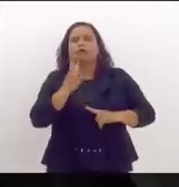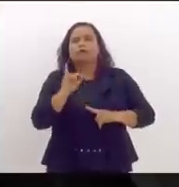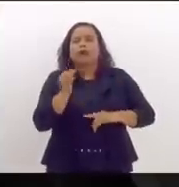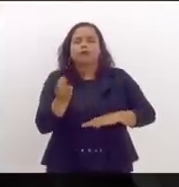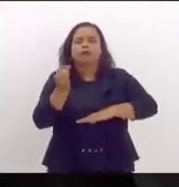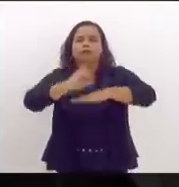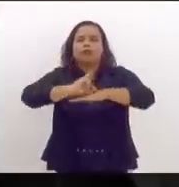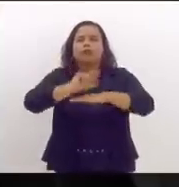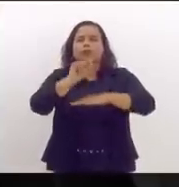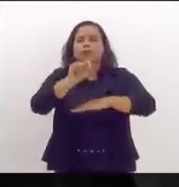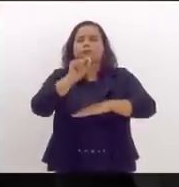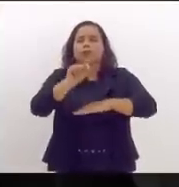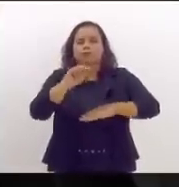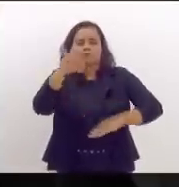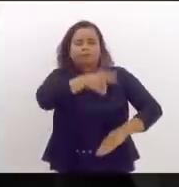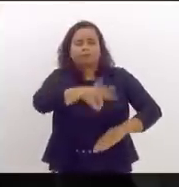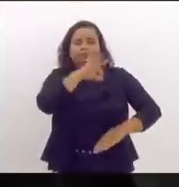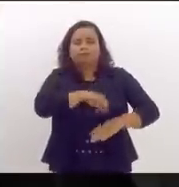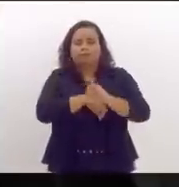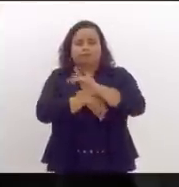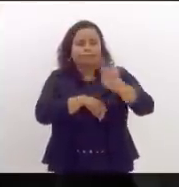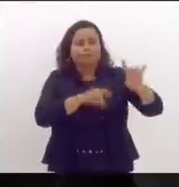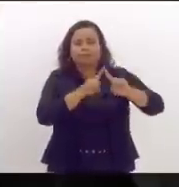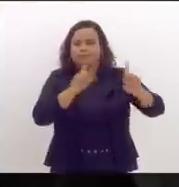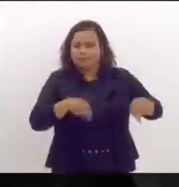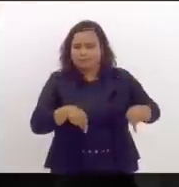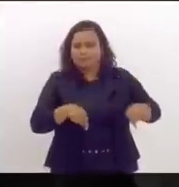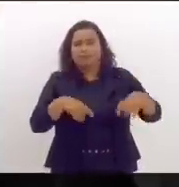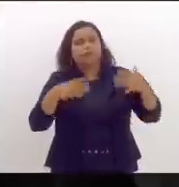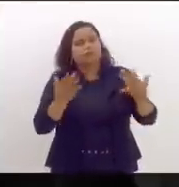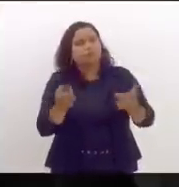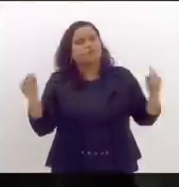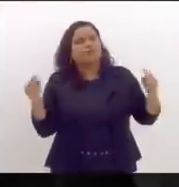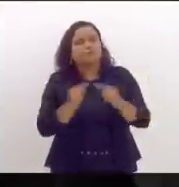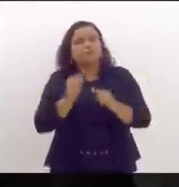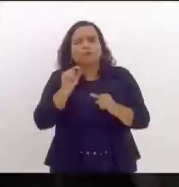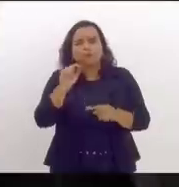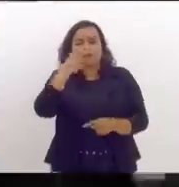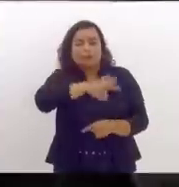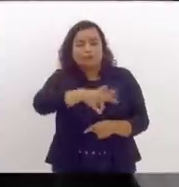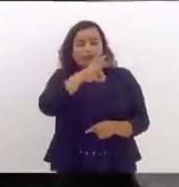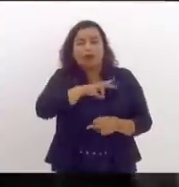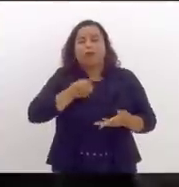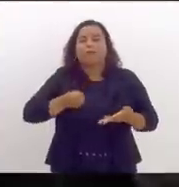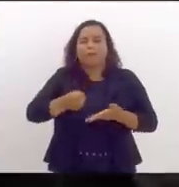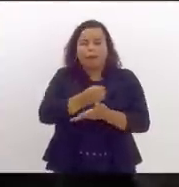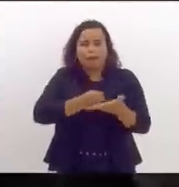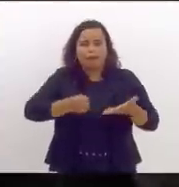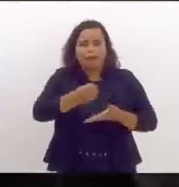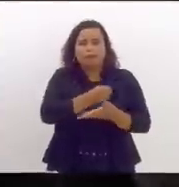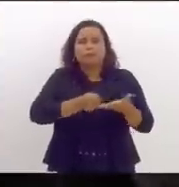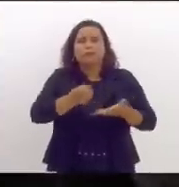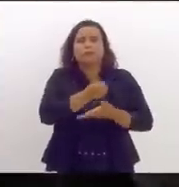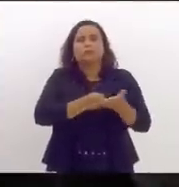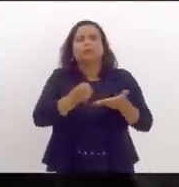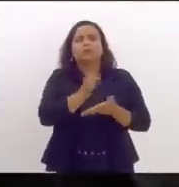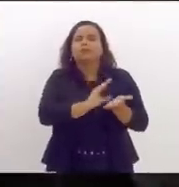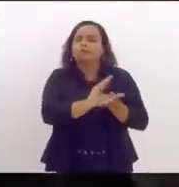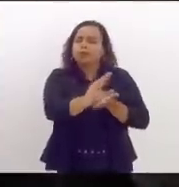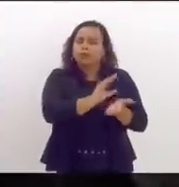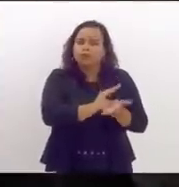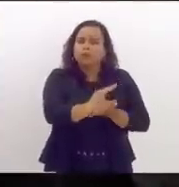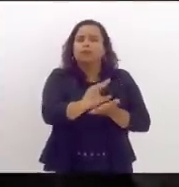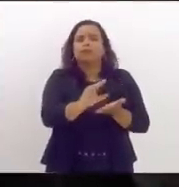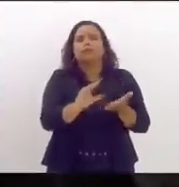sobre a remuneração do servidor assim considerado seu salário base as gratificações